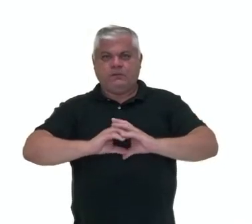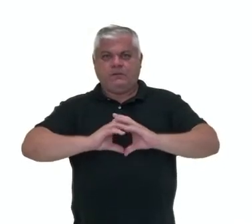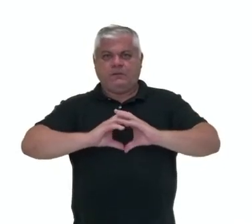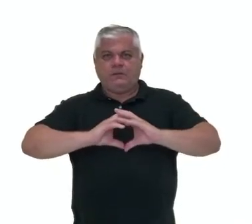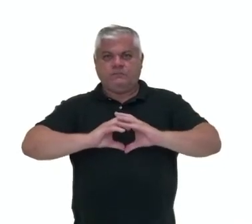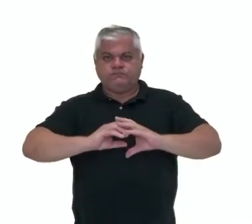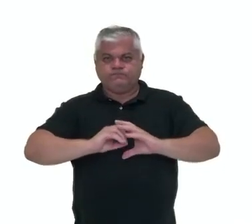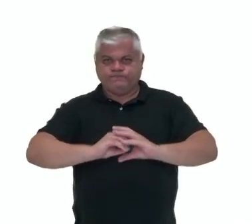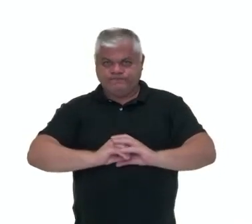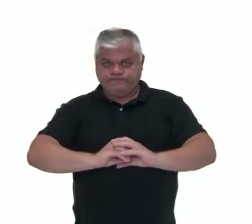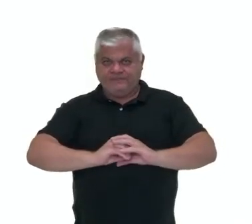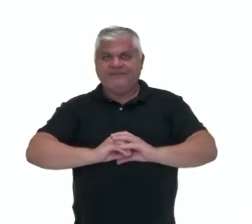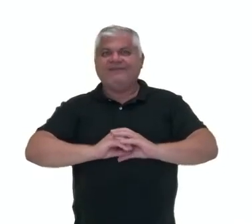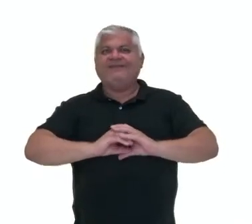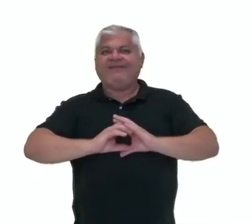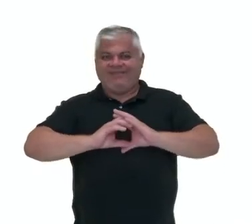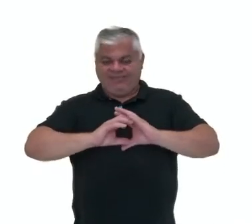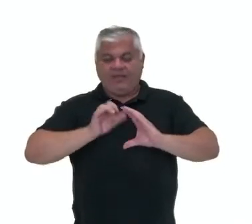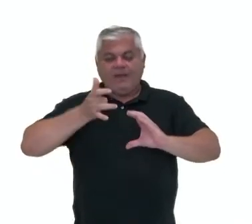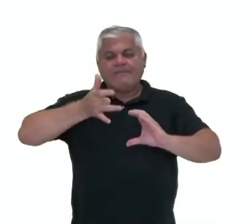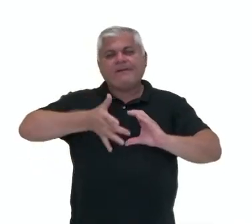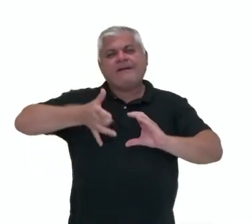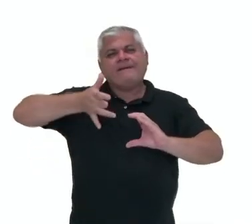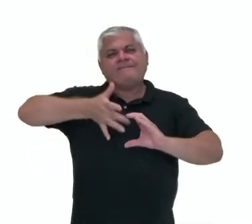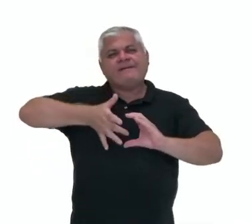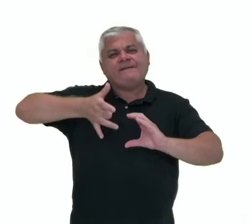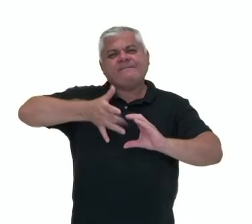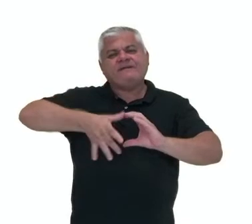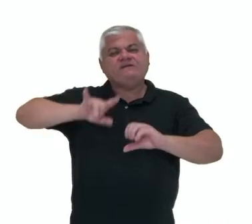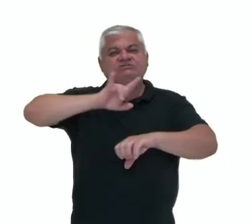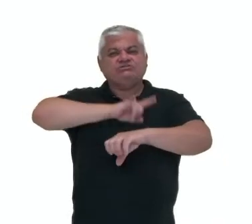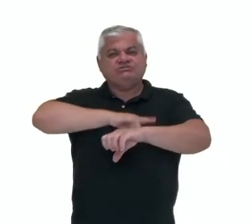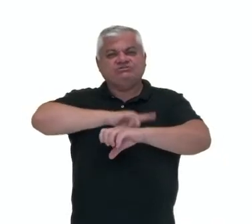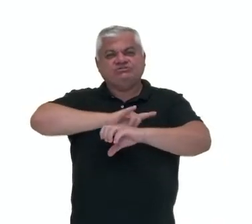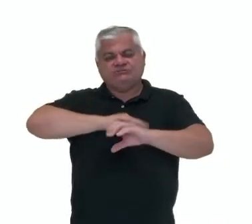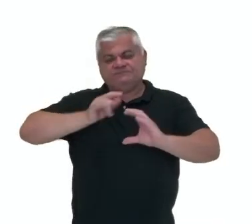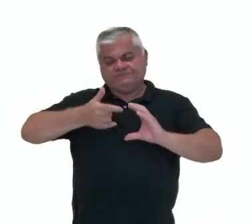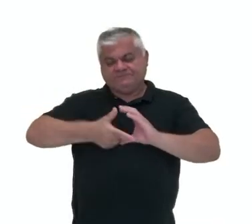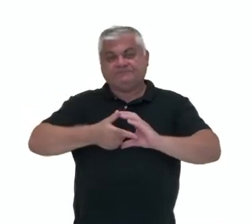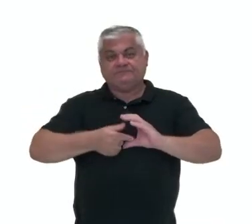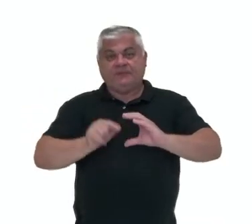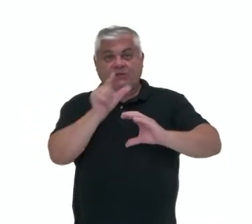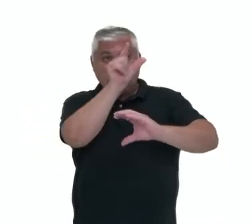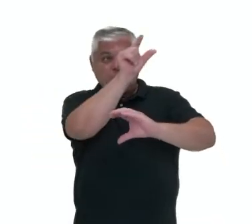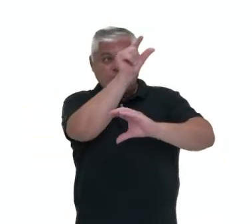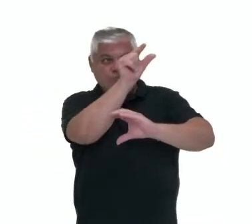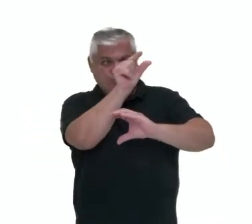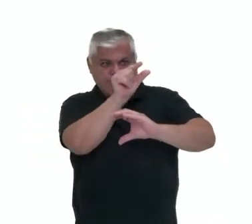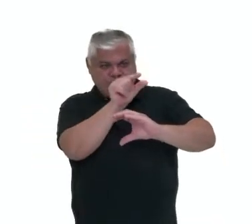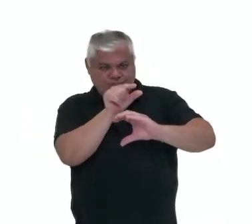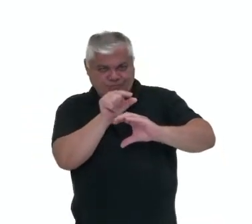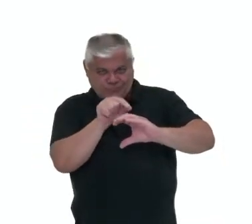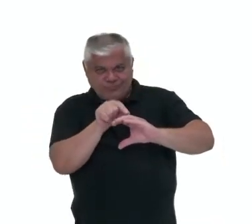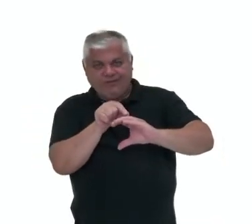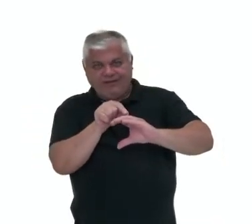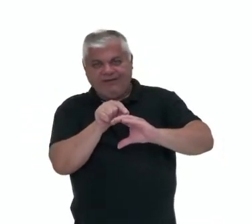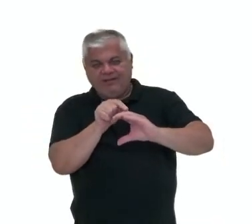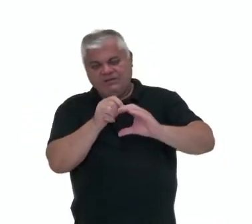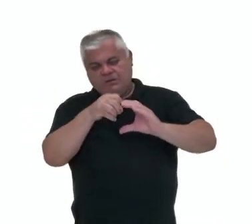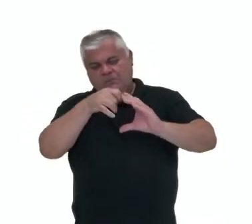muscular, que é o reservatório dessa urina. A uretra é o canal pela